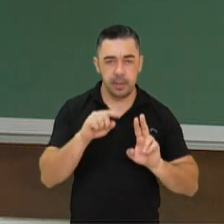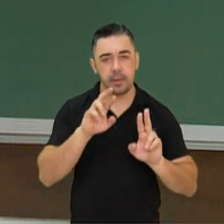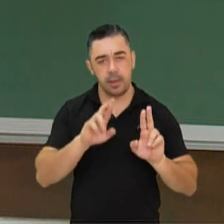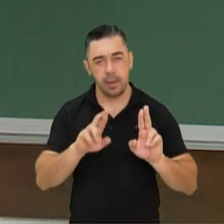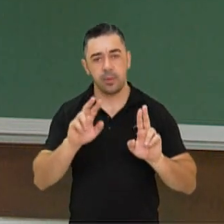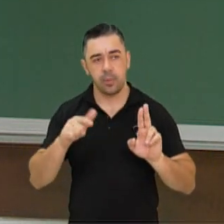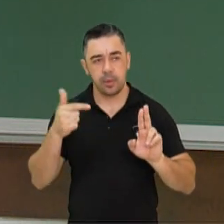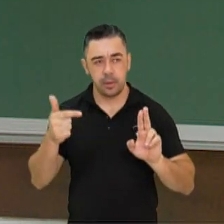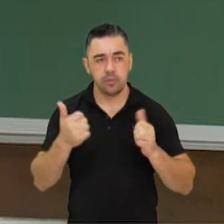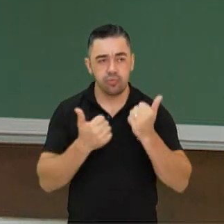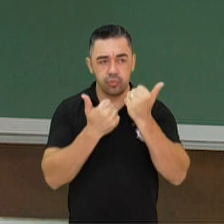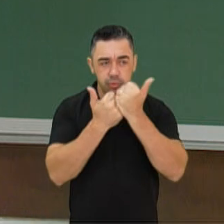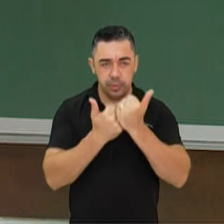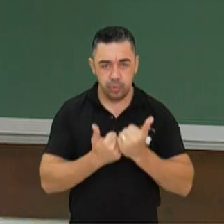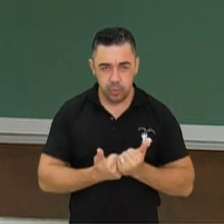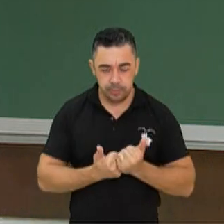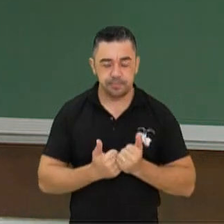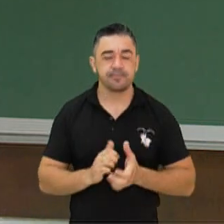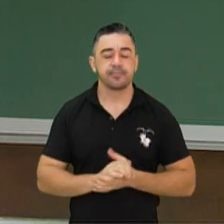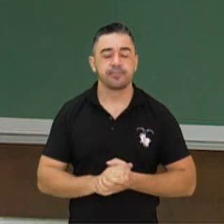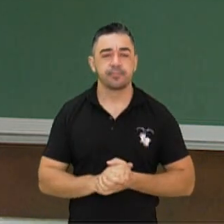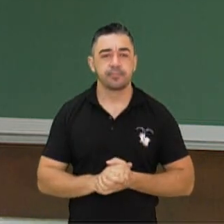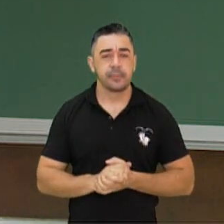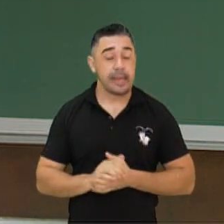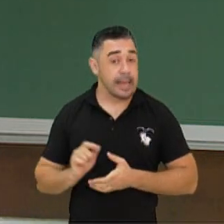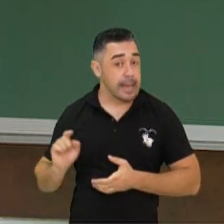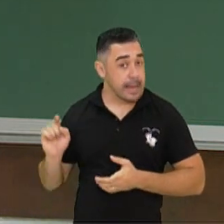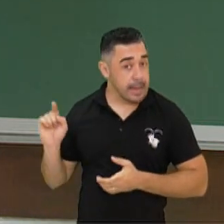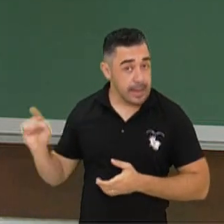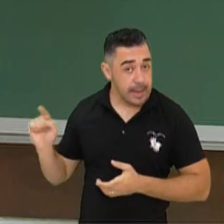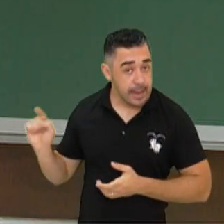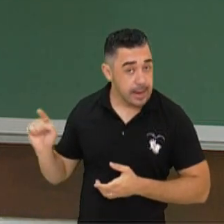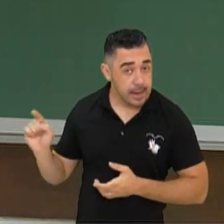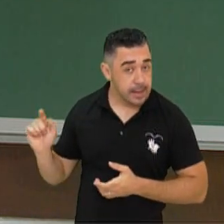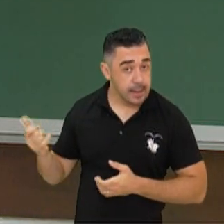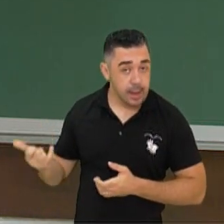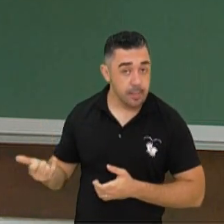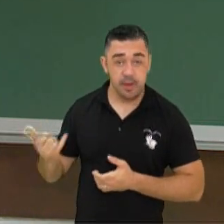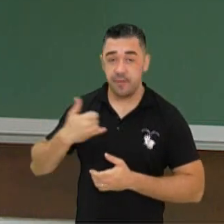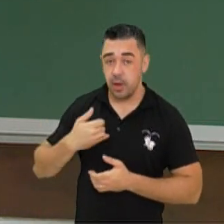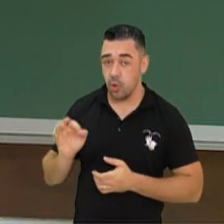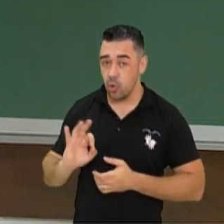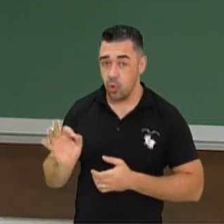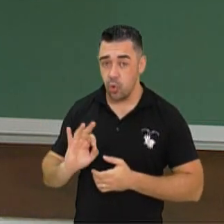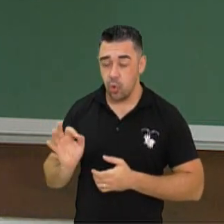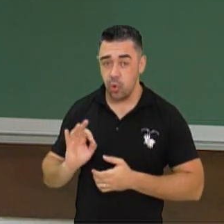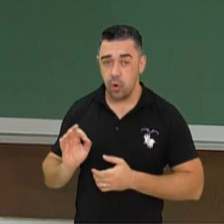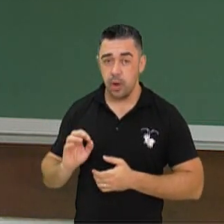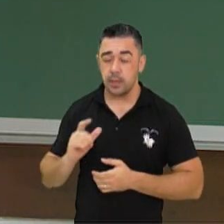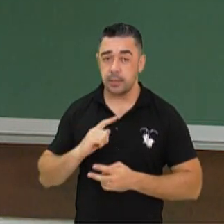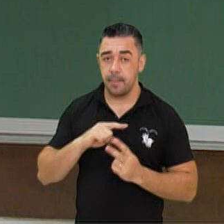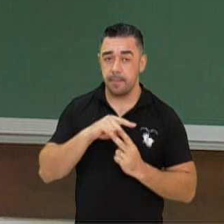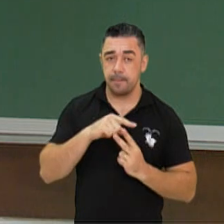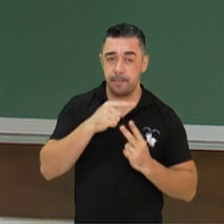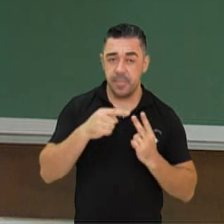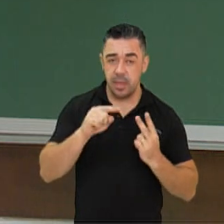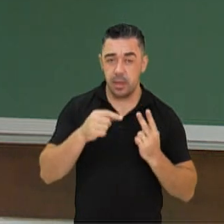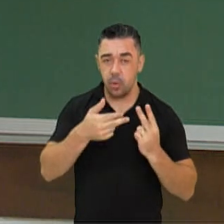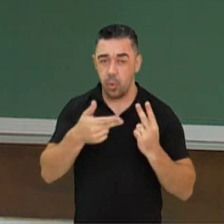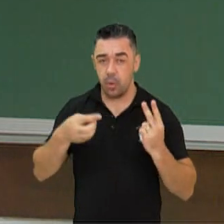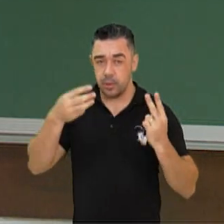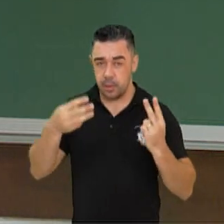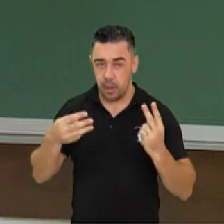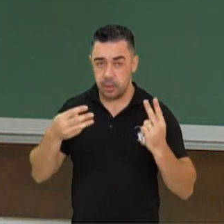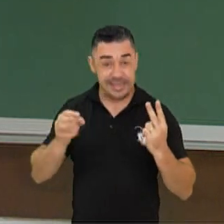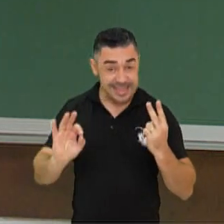altura, substituir os dados. Como enunciado neste caso não fala que é para usar π igual a 3, quando